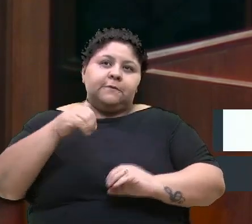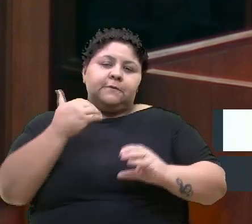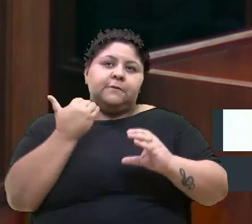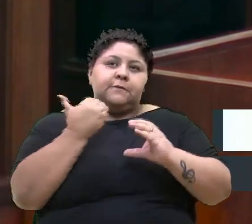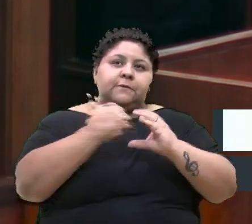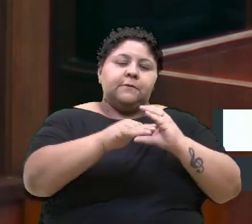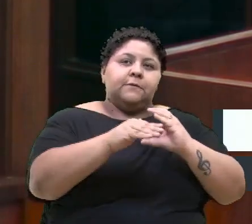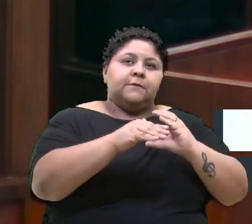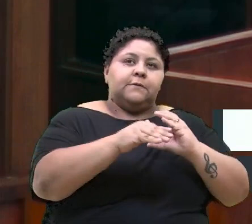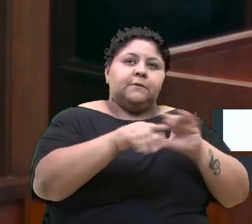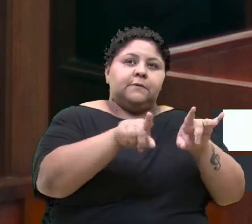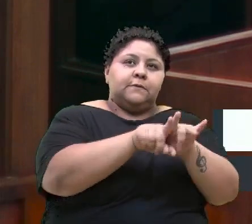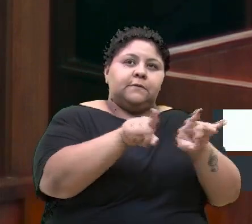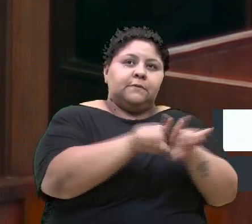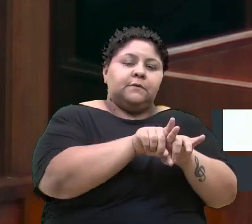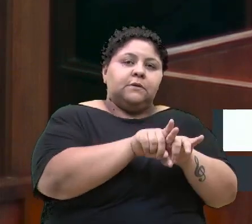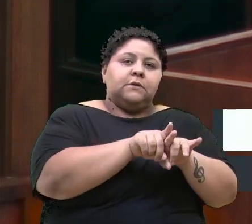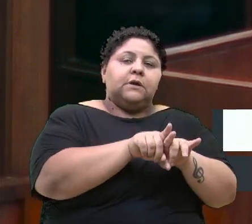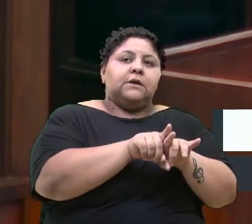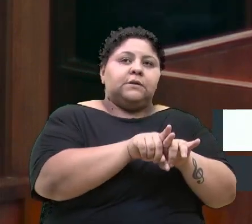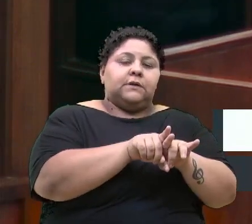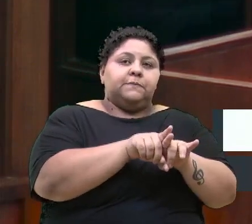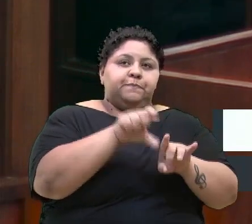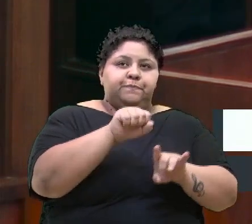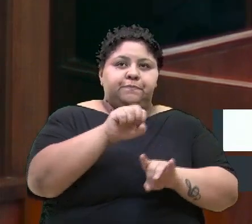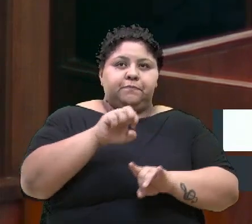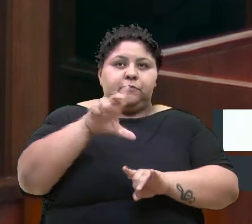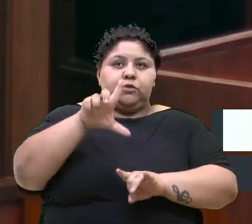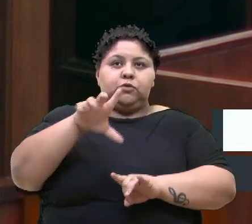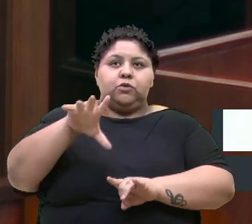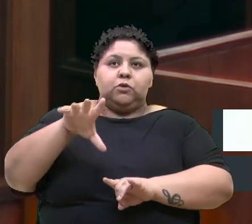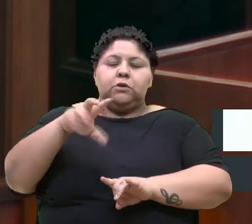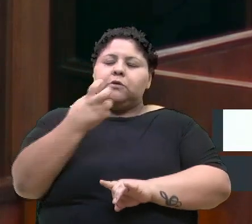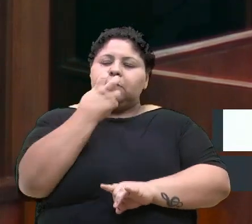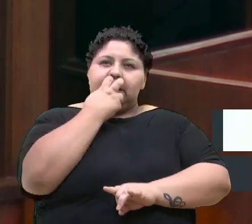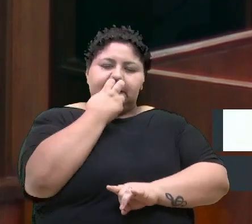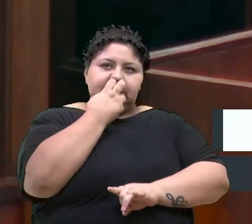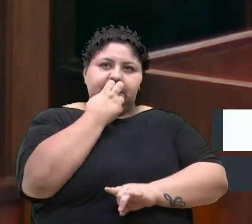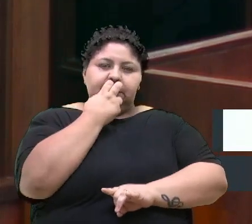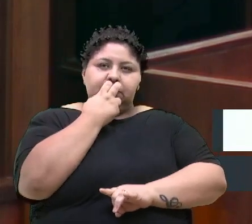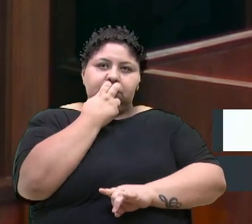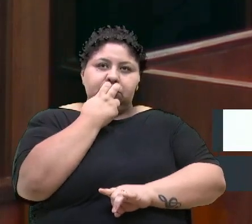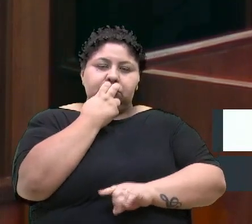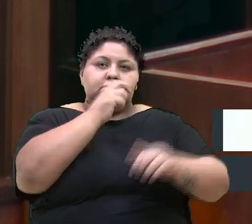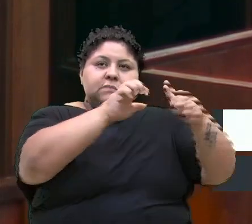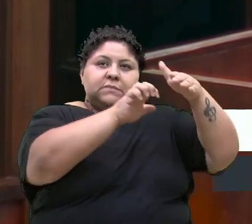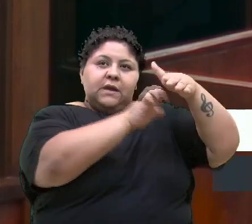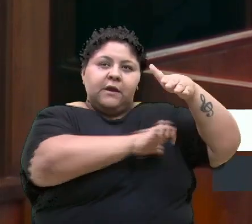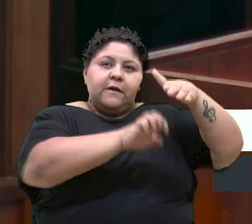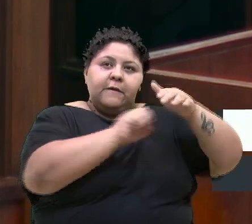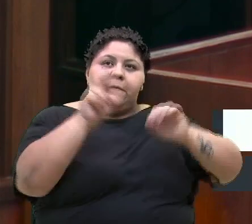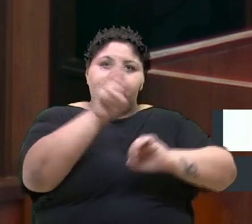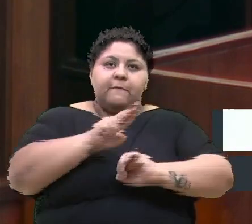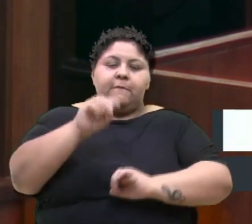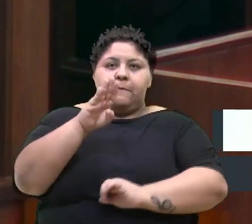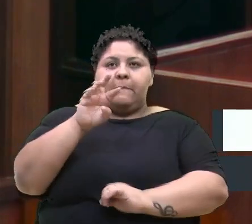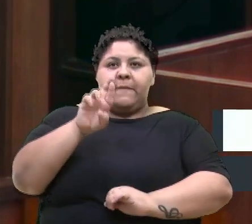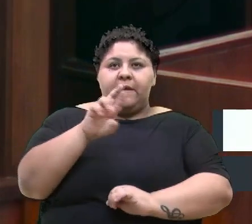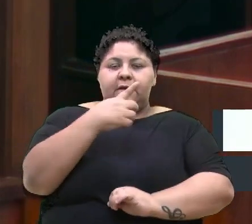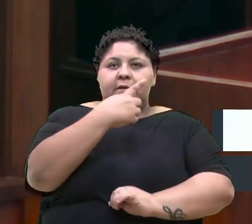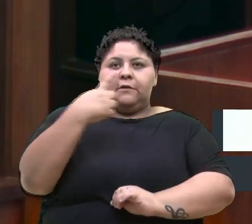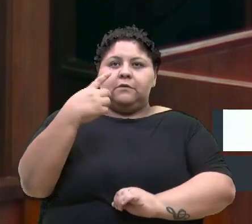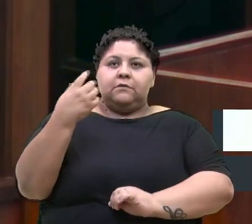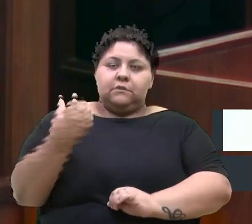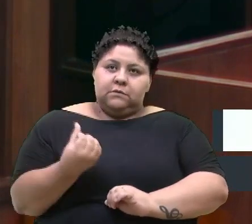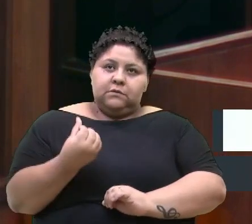que é da Sulgás. A Sulgás, essa empresa que usa a BR-116 para fazer